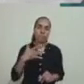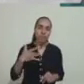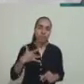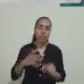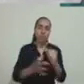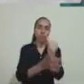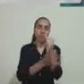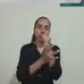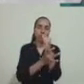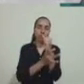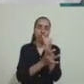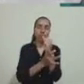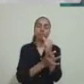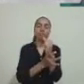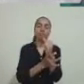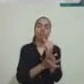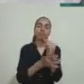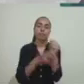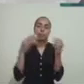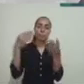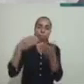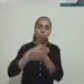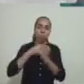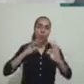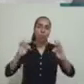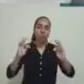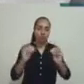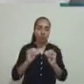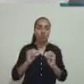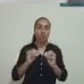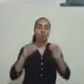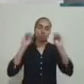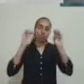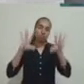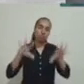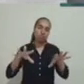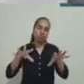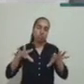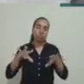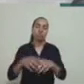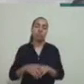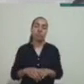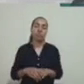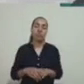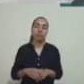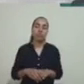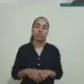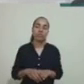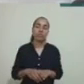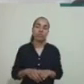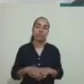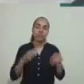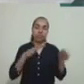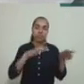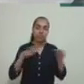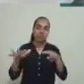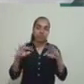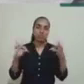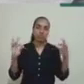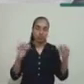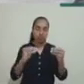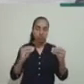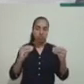segurança, e que o povo de Botucatu continue sendo muito abençoado. Então, eu desejo uma ótima semana a todos,